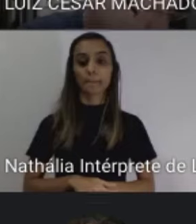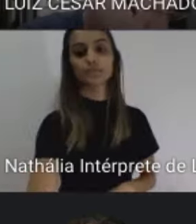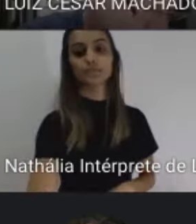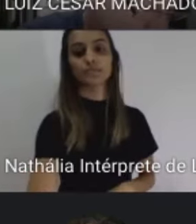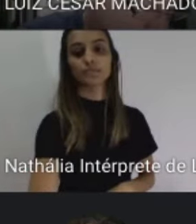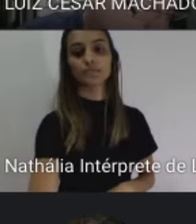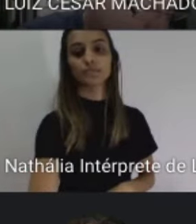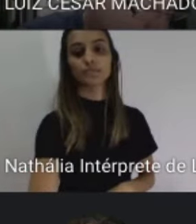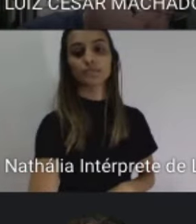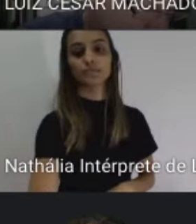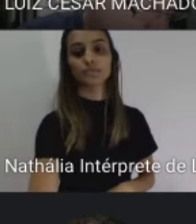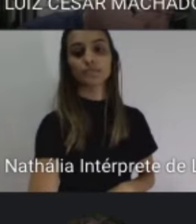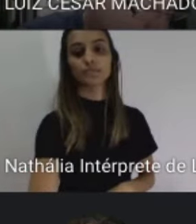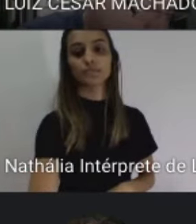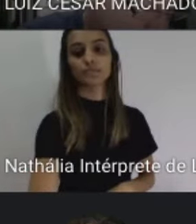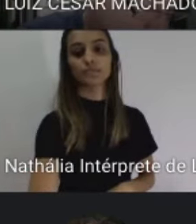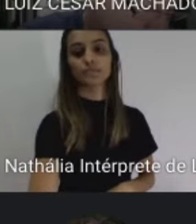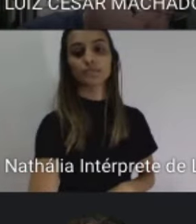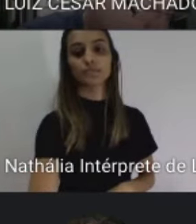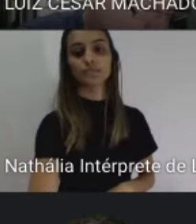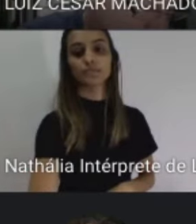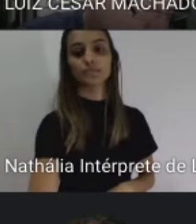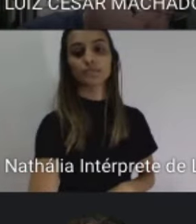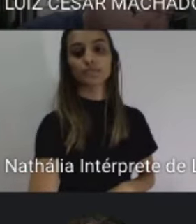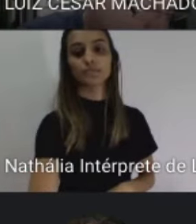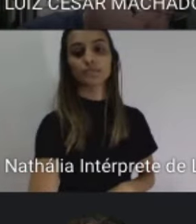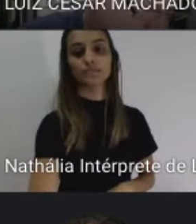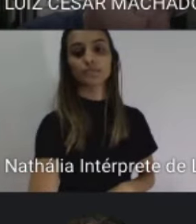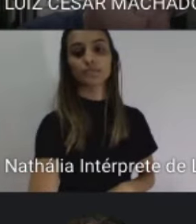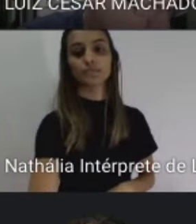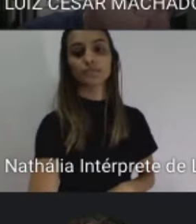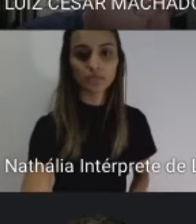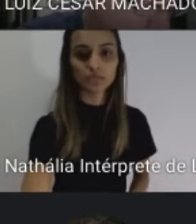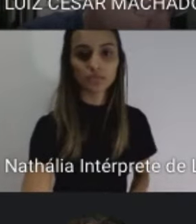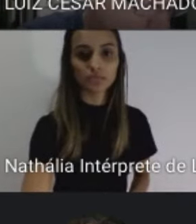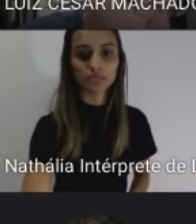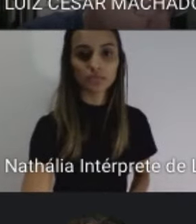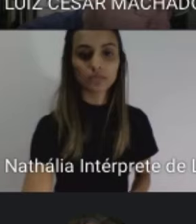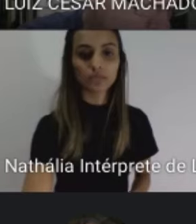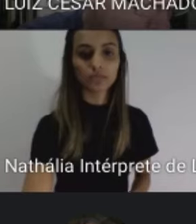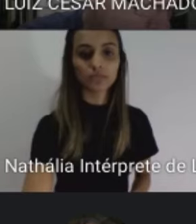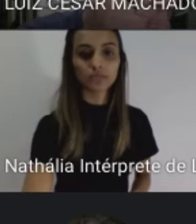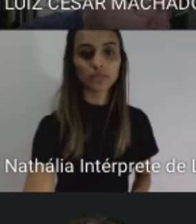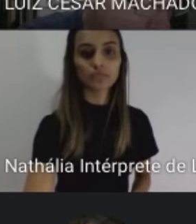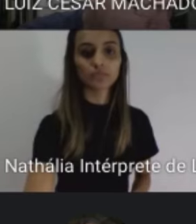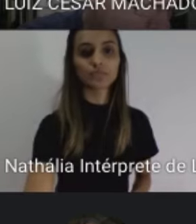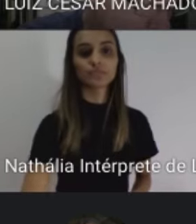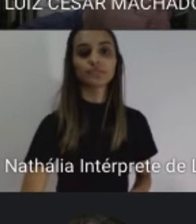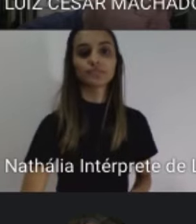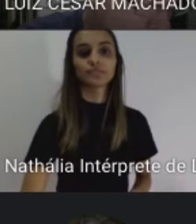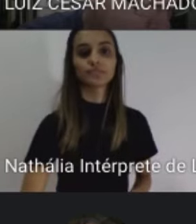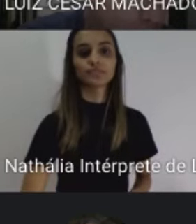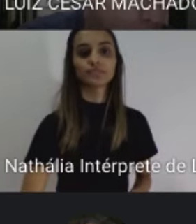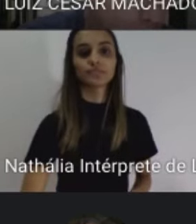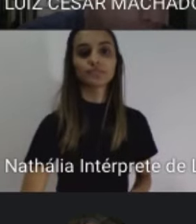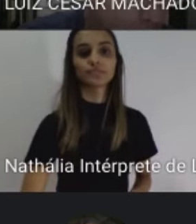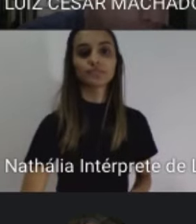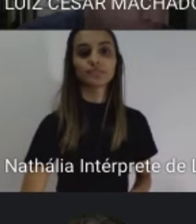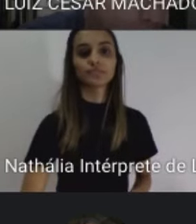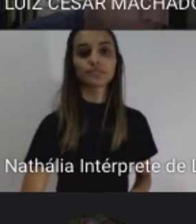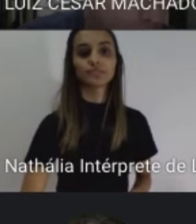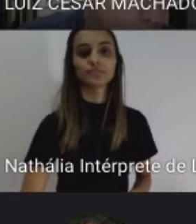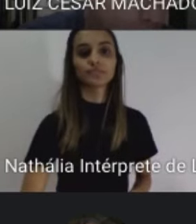até a lei de 1953, a experiência jurídica anterior, a experiência do Estado Novo e mesmo a da Primeira República